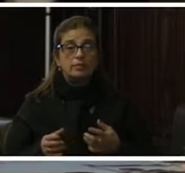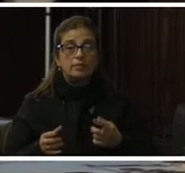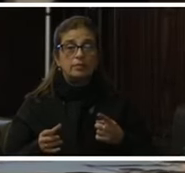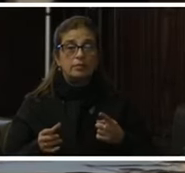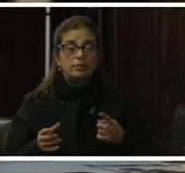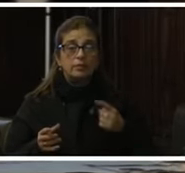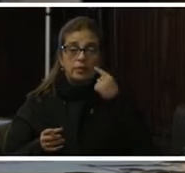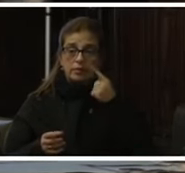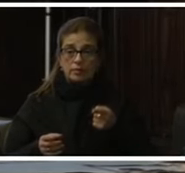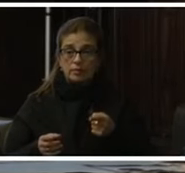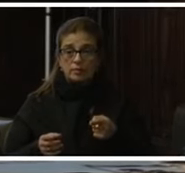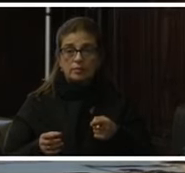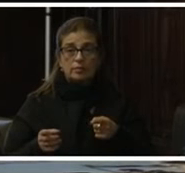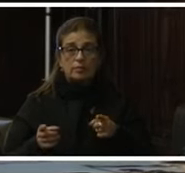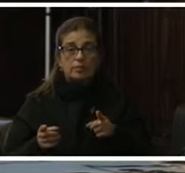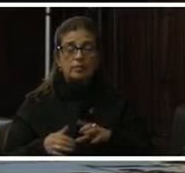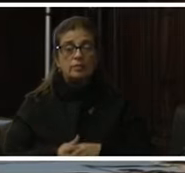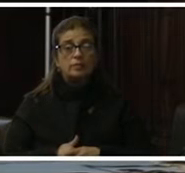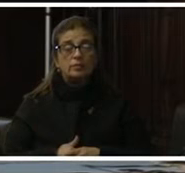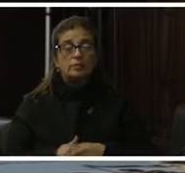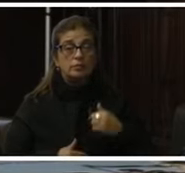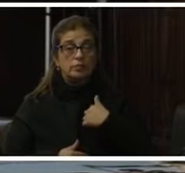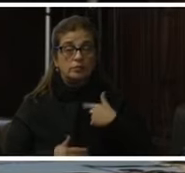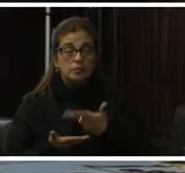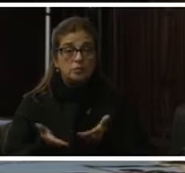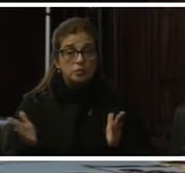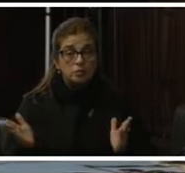nega a